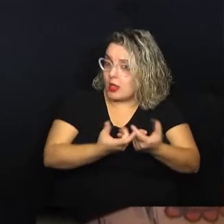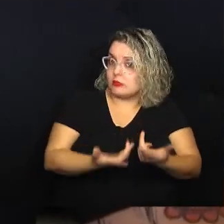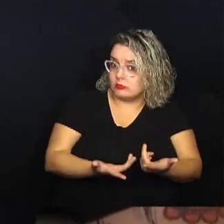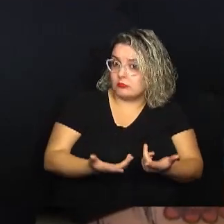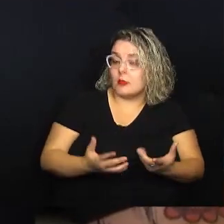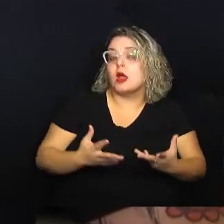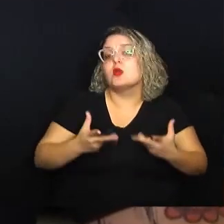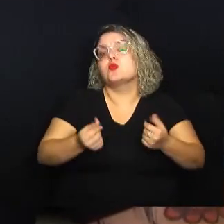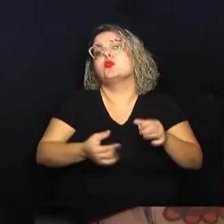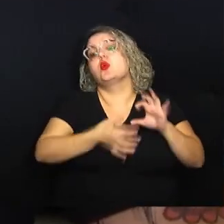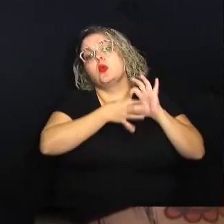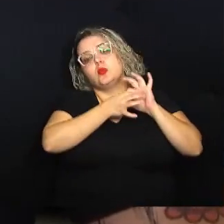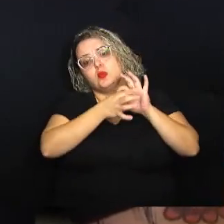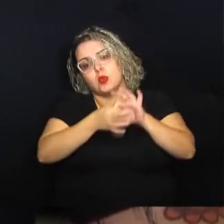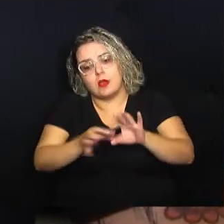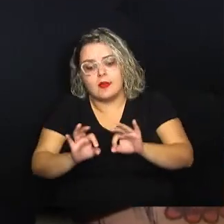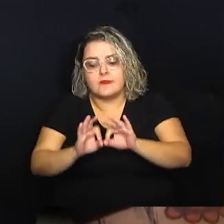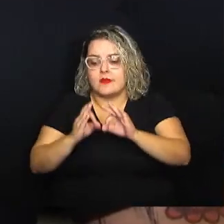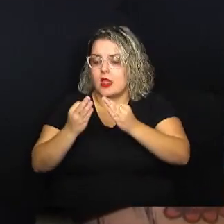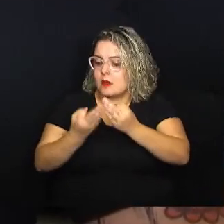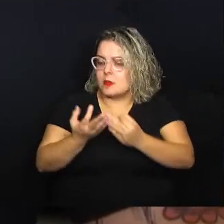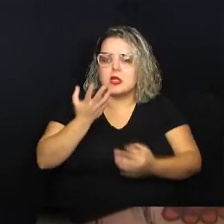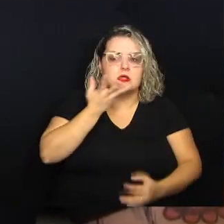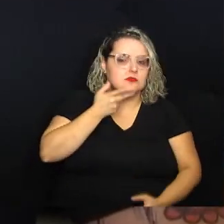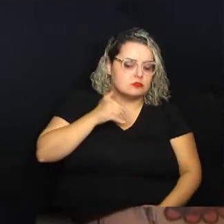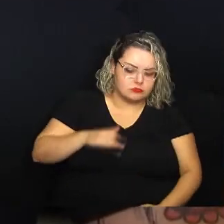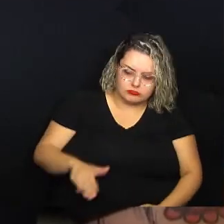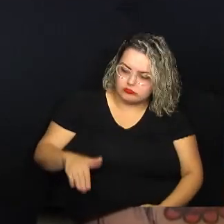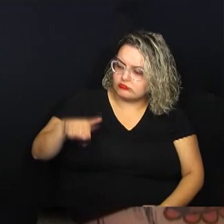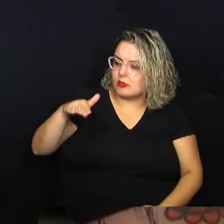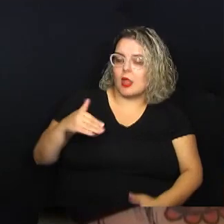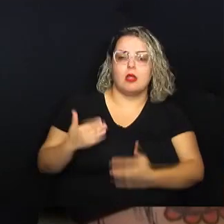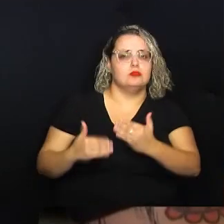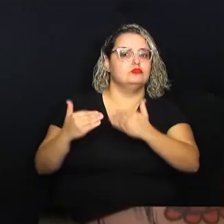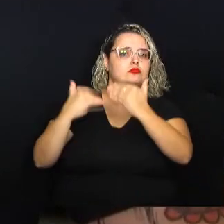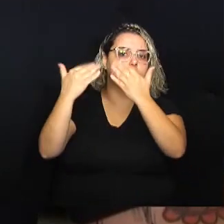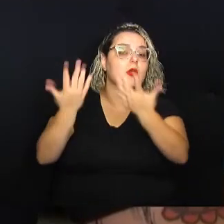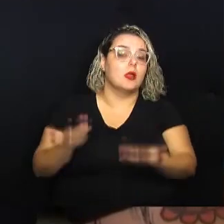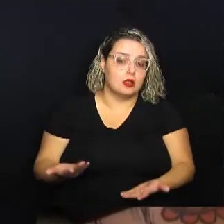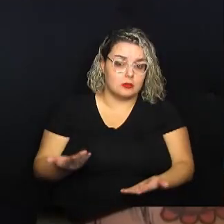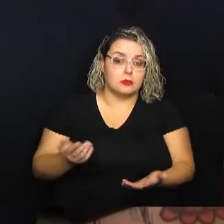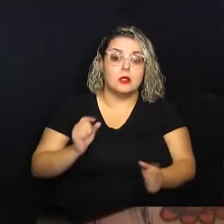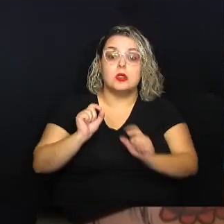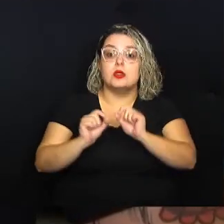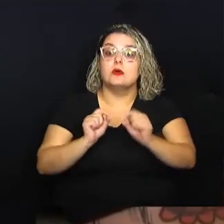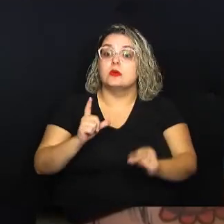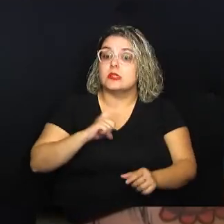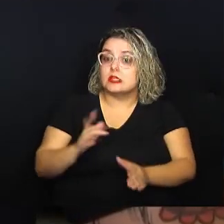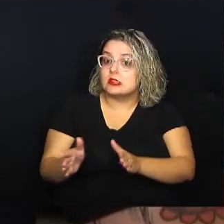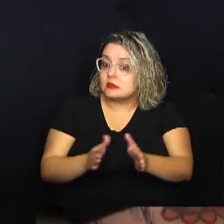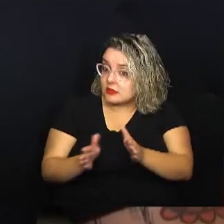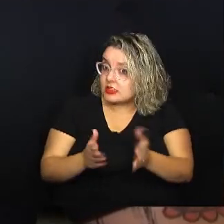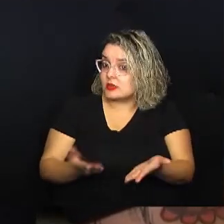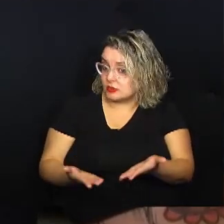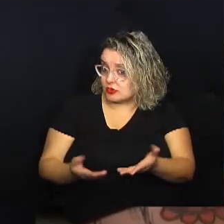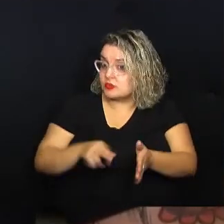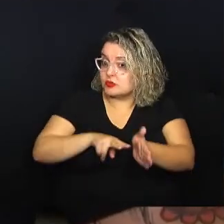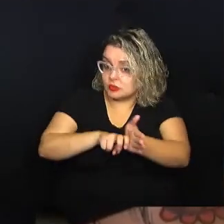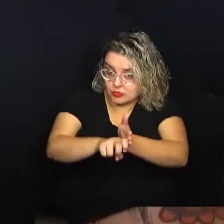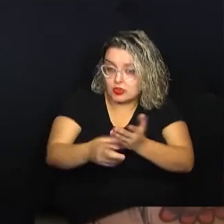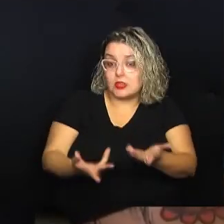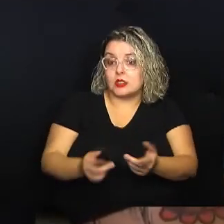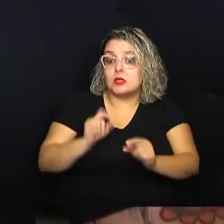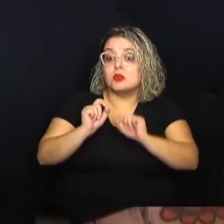todo o contexto dele familiar, desde a infância, da vida adulta, e o que trouxe ele até esse momento do diagnóstico e o